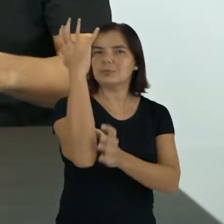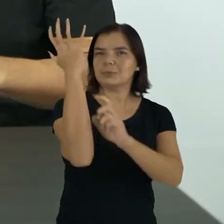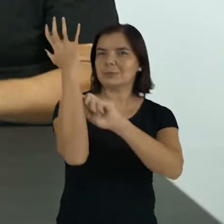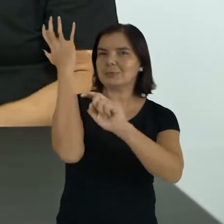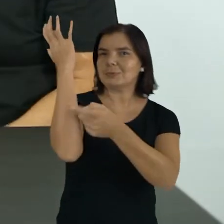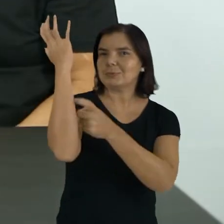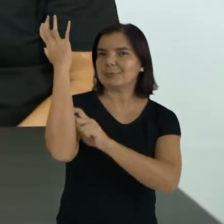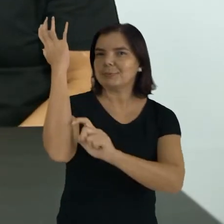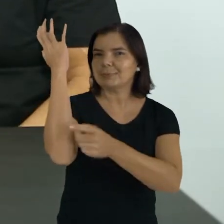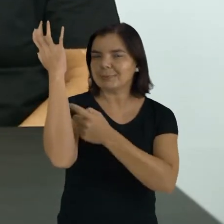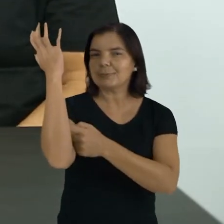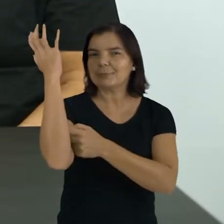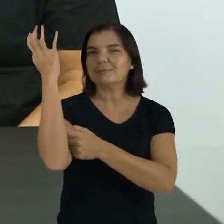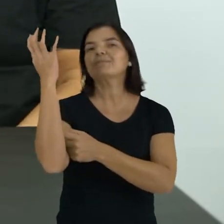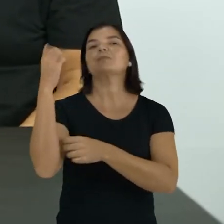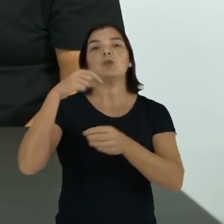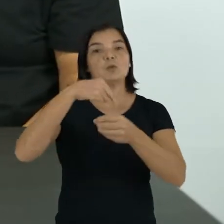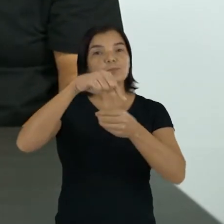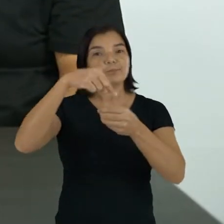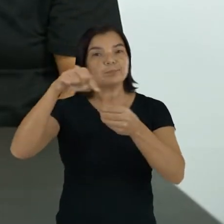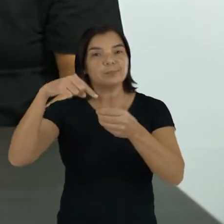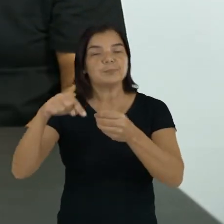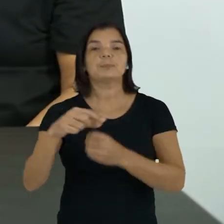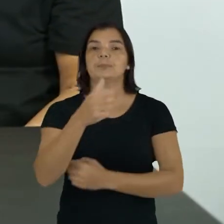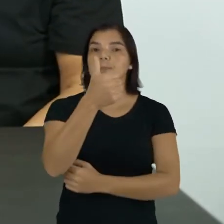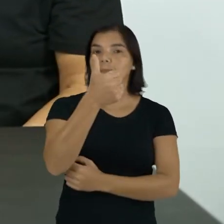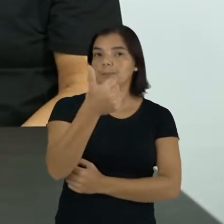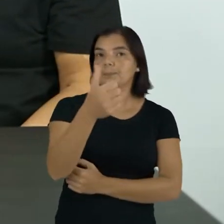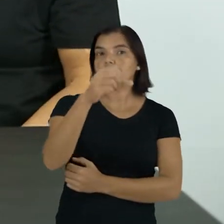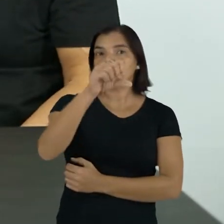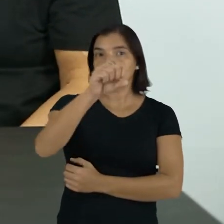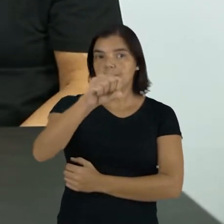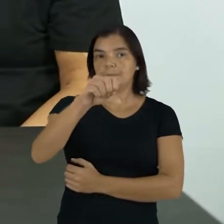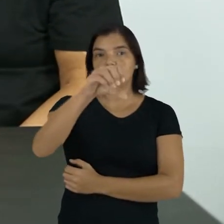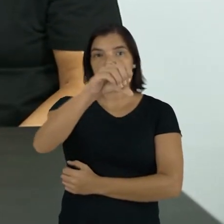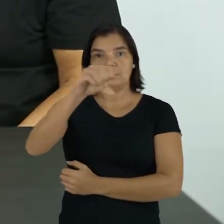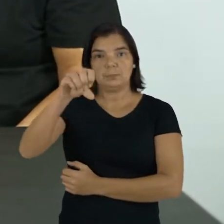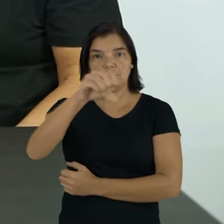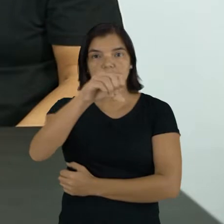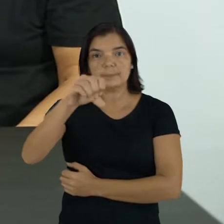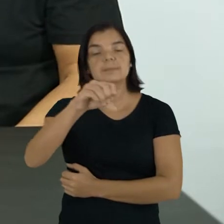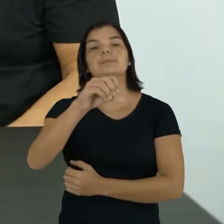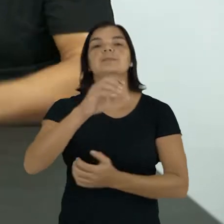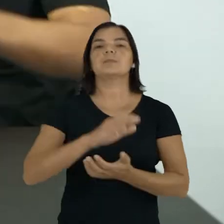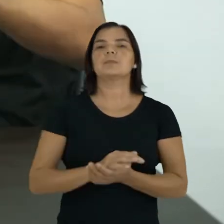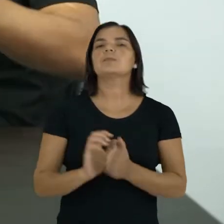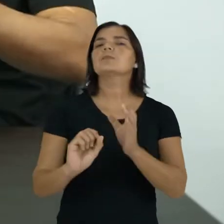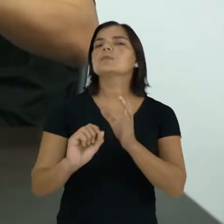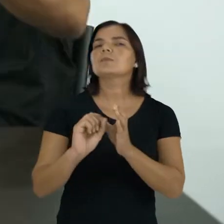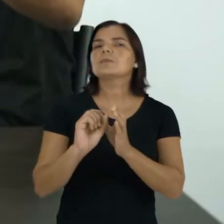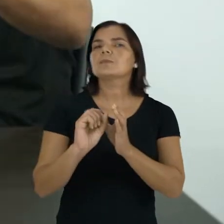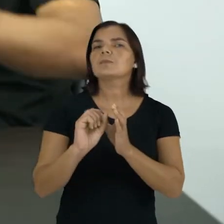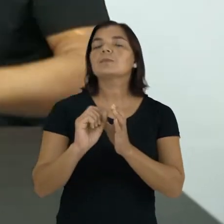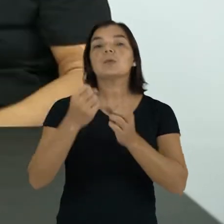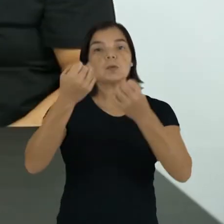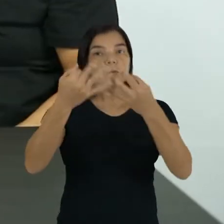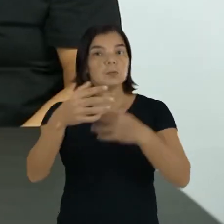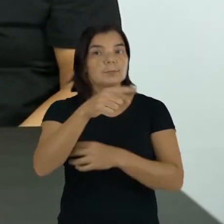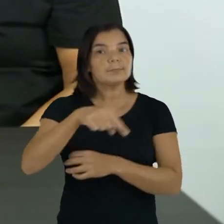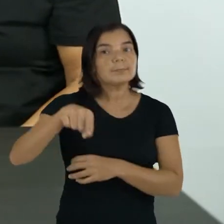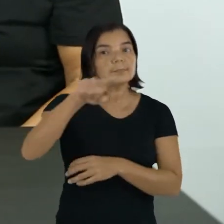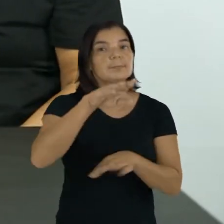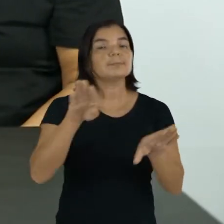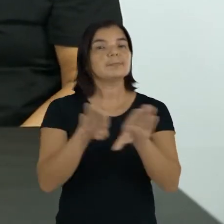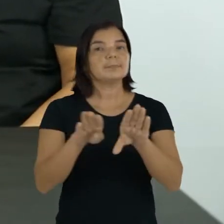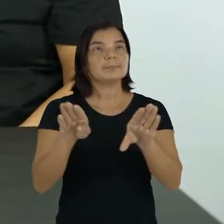na região do interior do Acre. No ano de 1899, como eu falei para você, o que que acontece? E eu falei para vocês